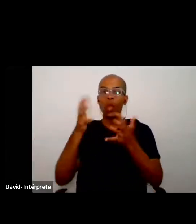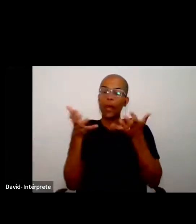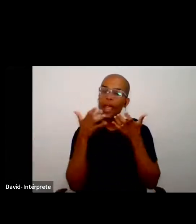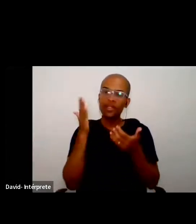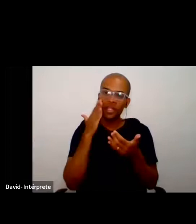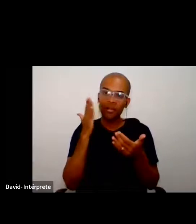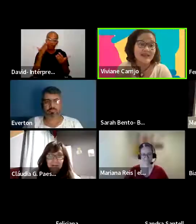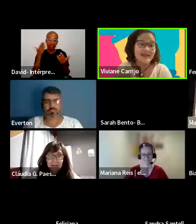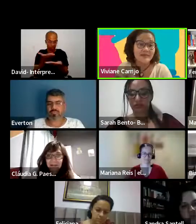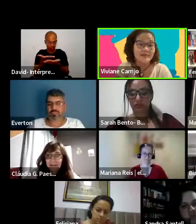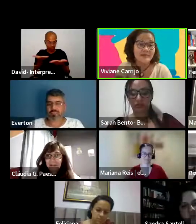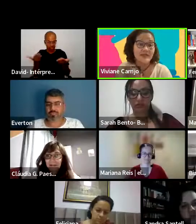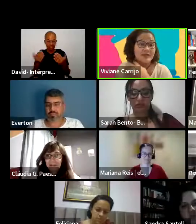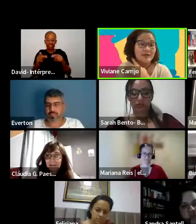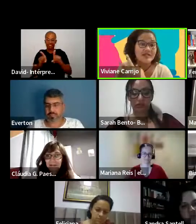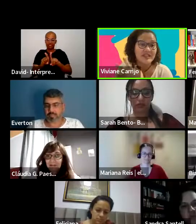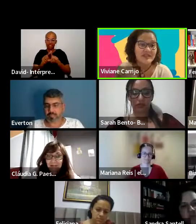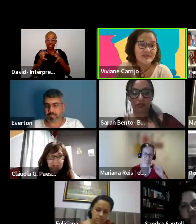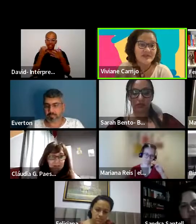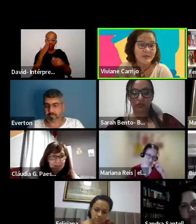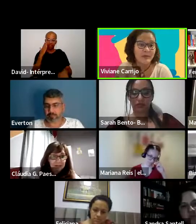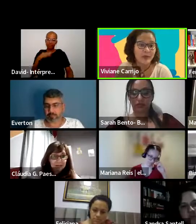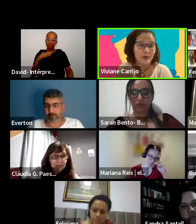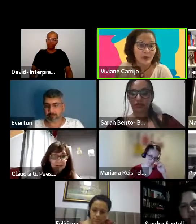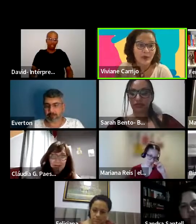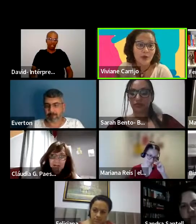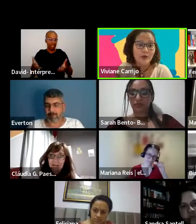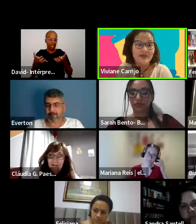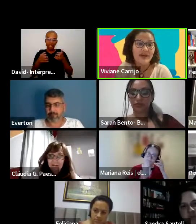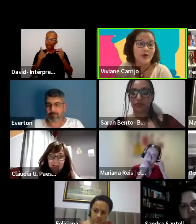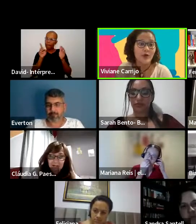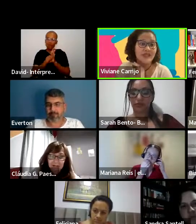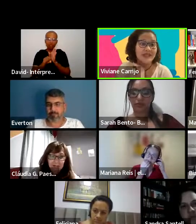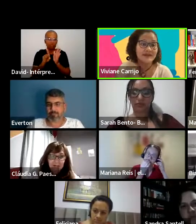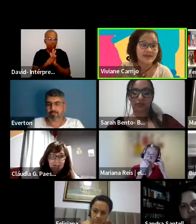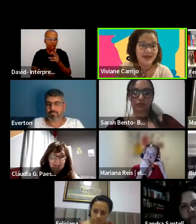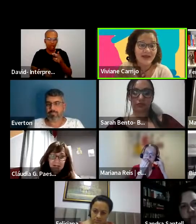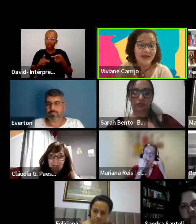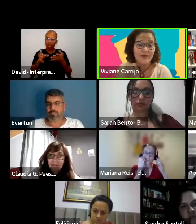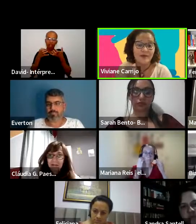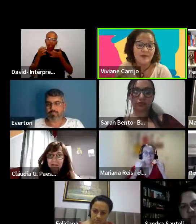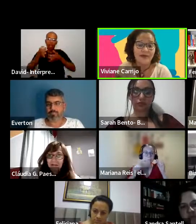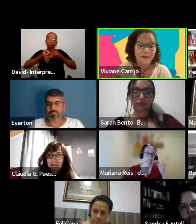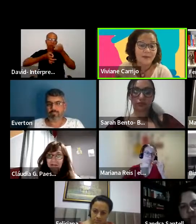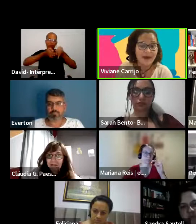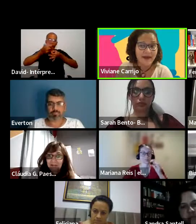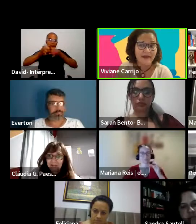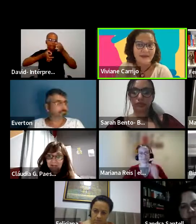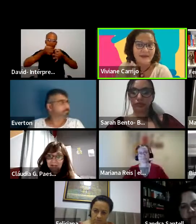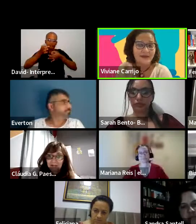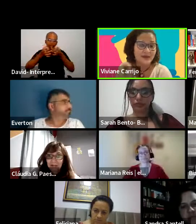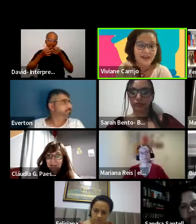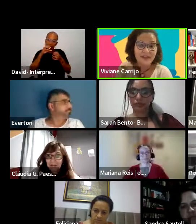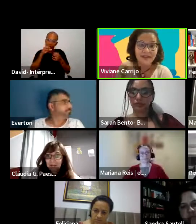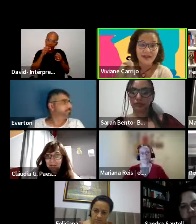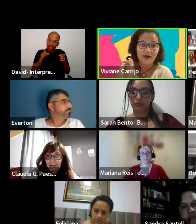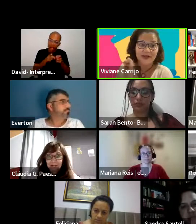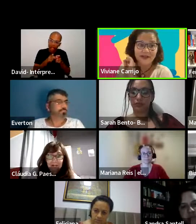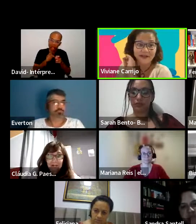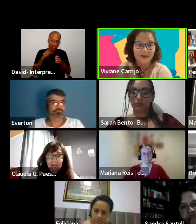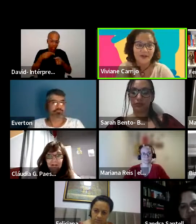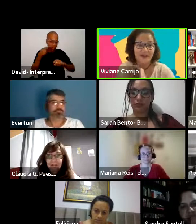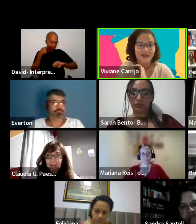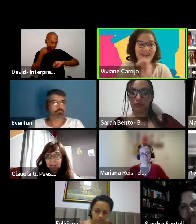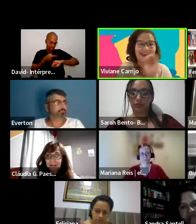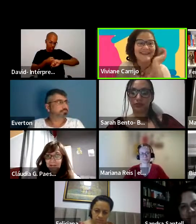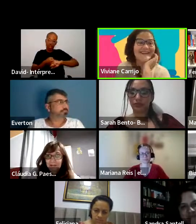também. Quem gostaria de fazer uma pergunta, ou comentar, um comentário breve, que eu já estou olhando aqui a hora,